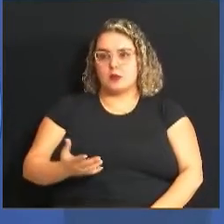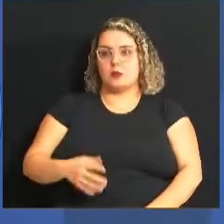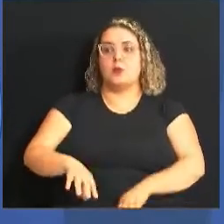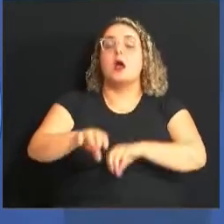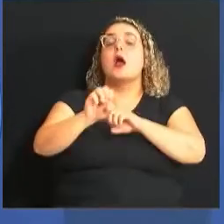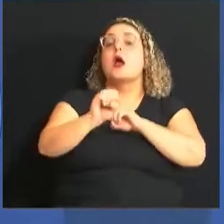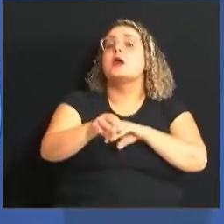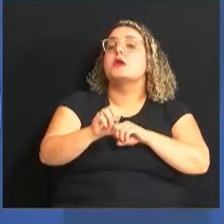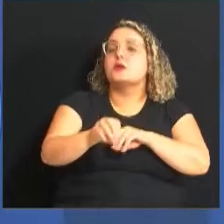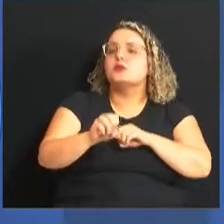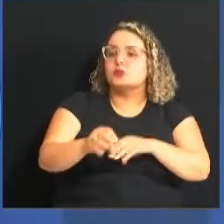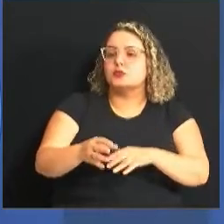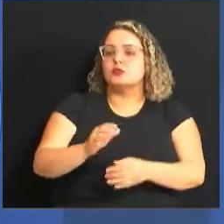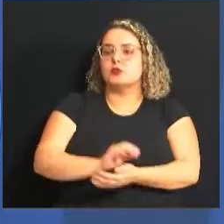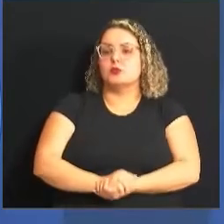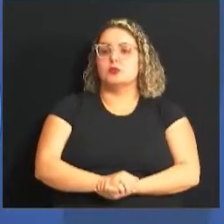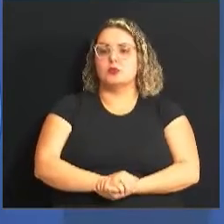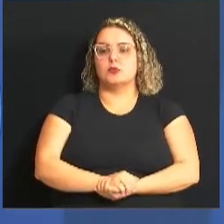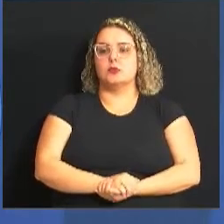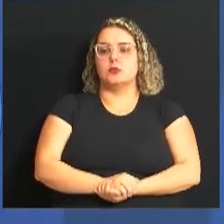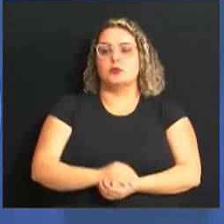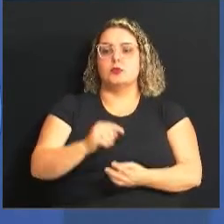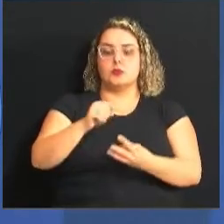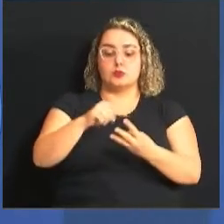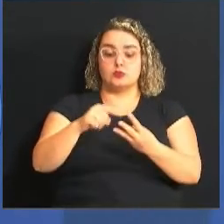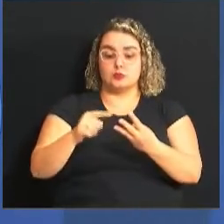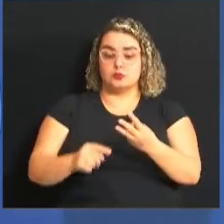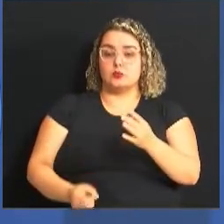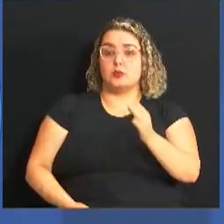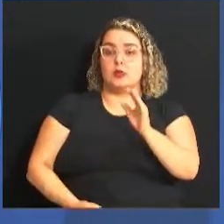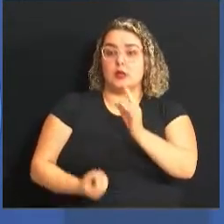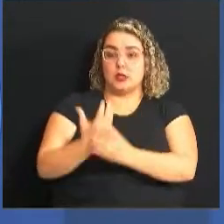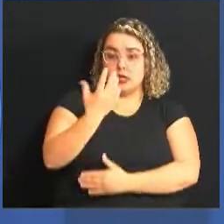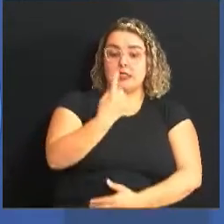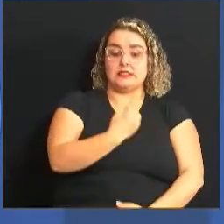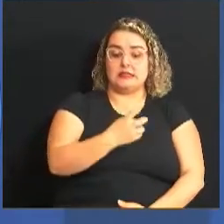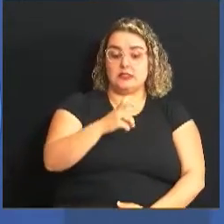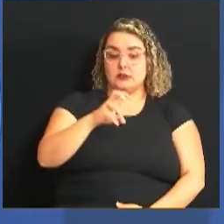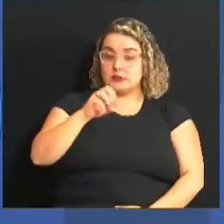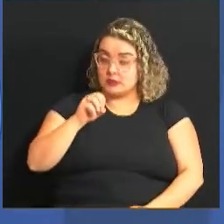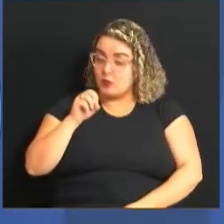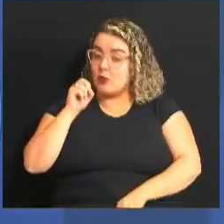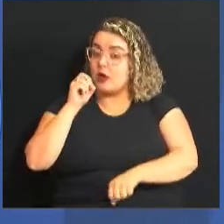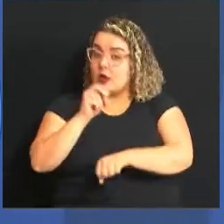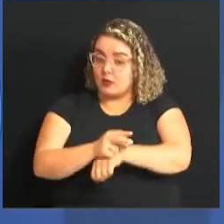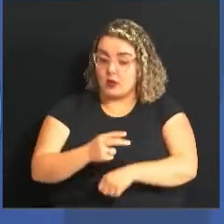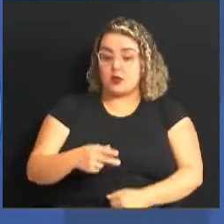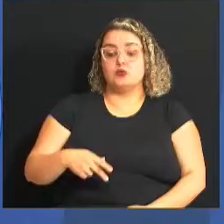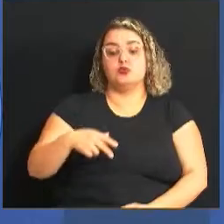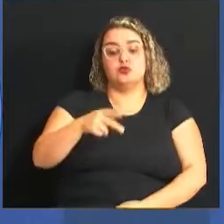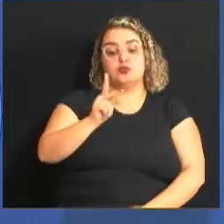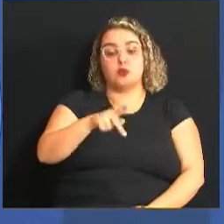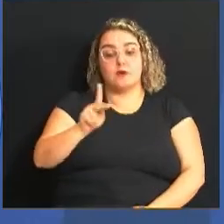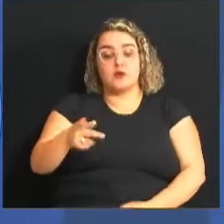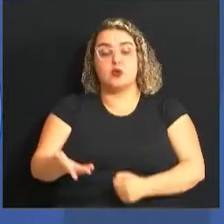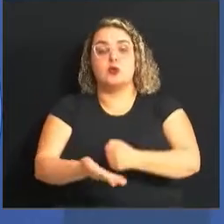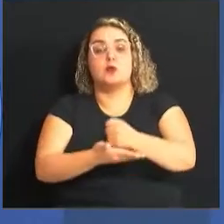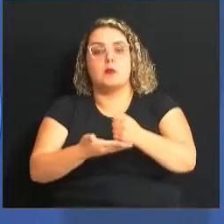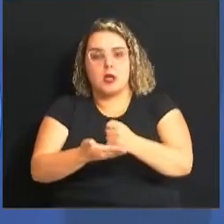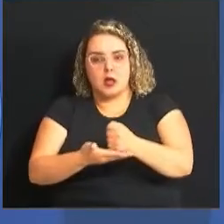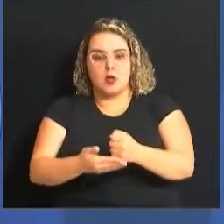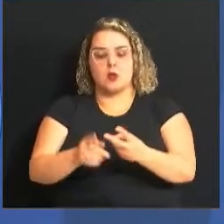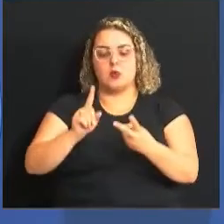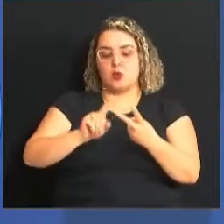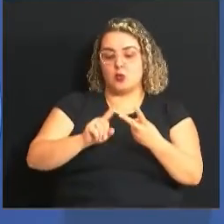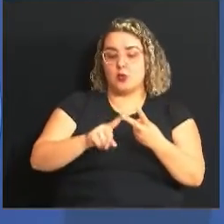educação. Um dos projetos cria 150 cargos de professor de educação básica, outro 100